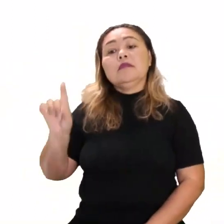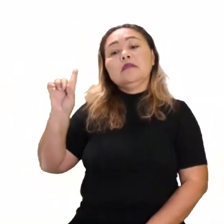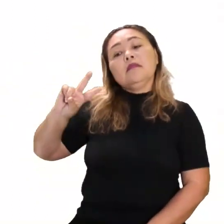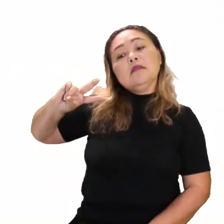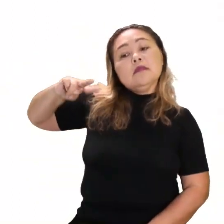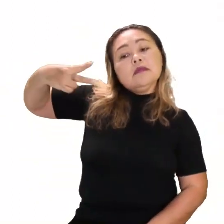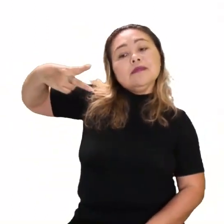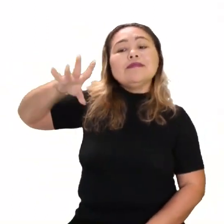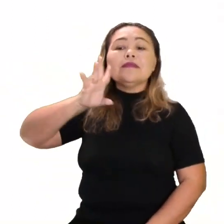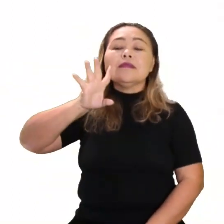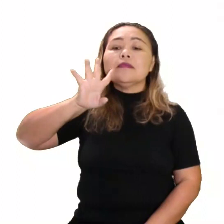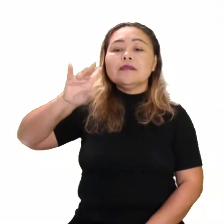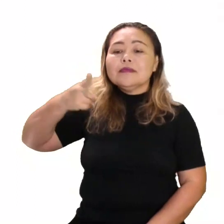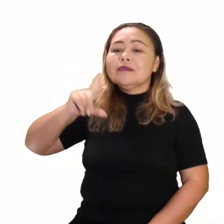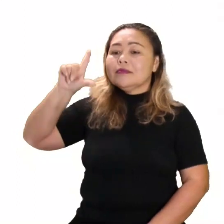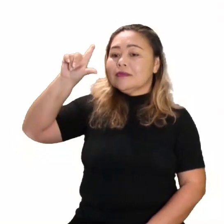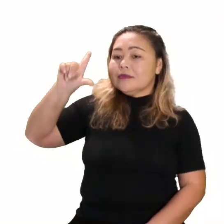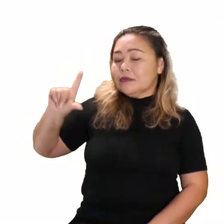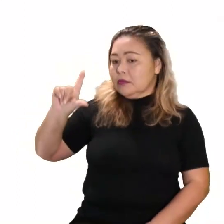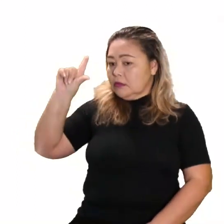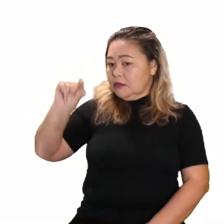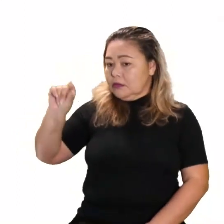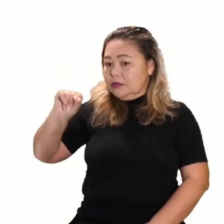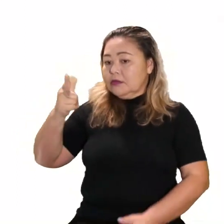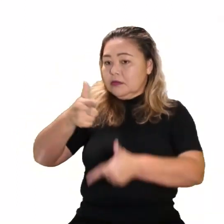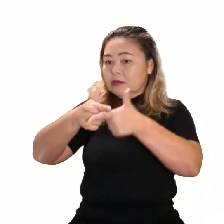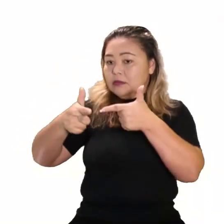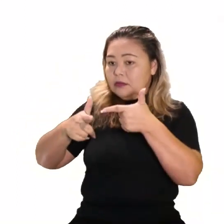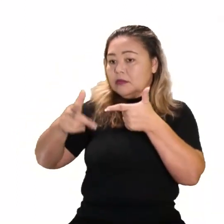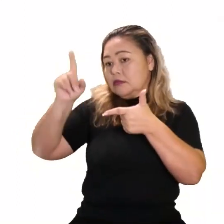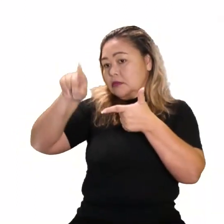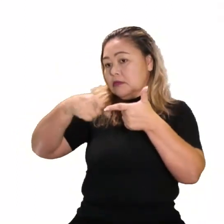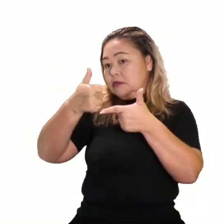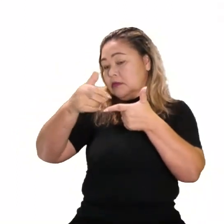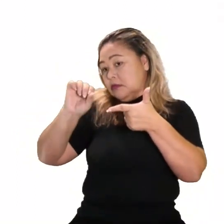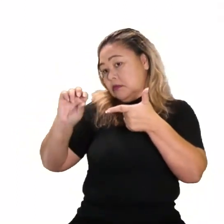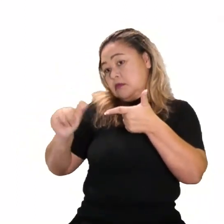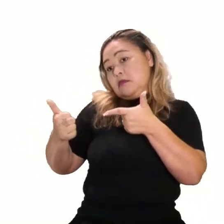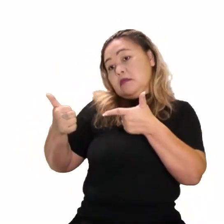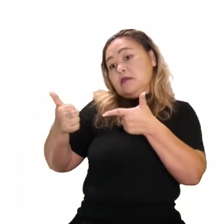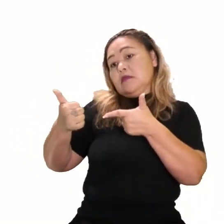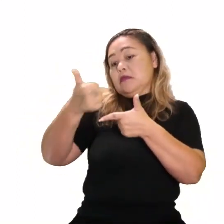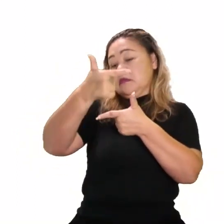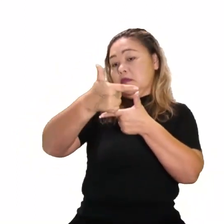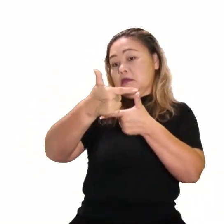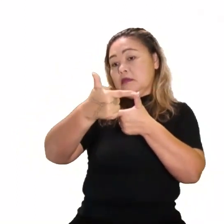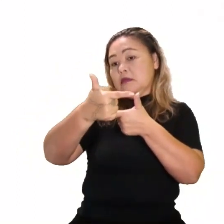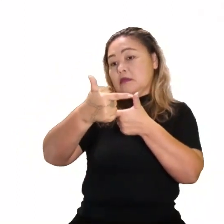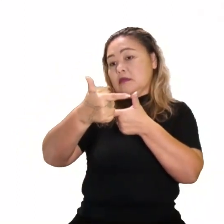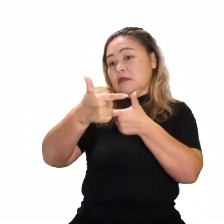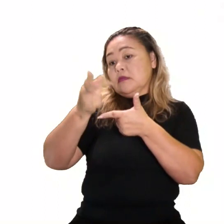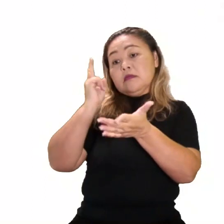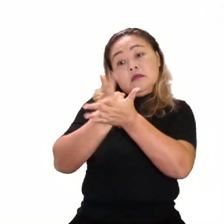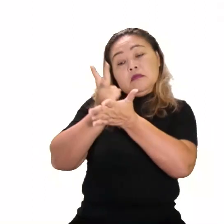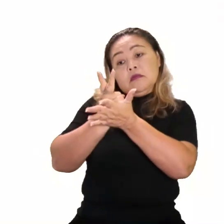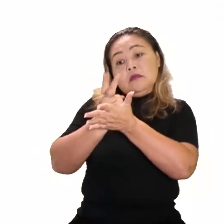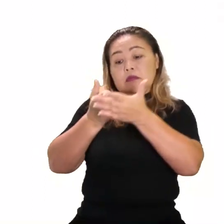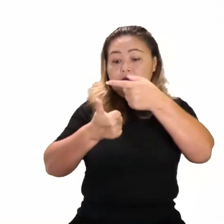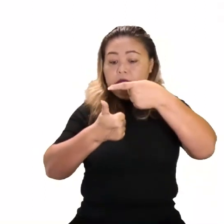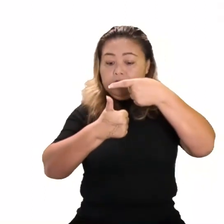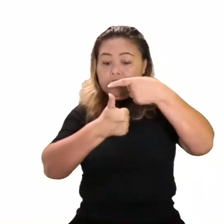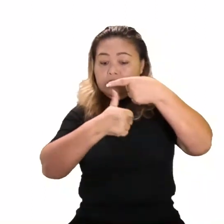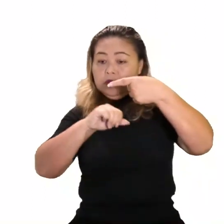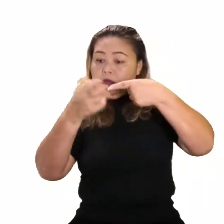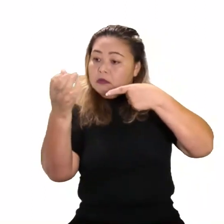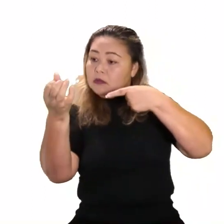é uma coisa legal que a gente pode simplificar um tanto aqui, né? Isso. 10 dá para dividir por 5, fica vai dar 2. E ao mesmo tempo,